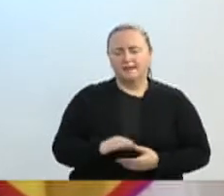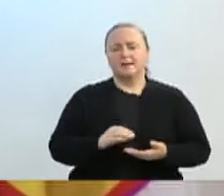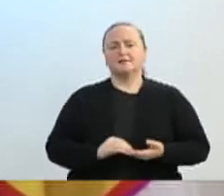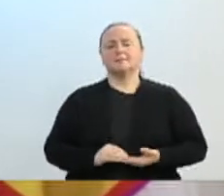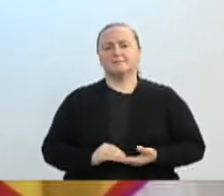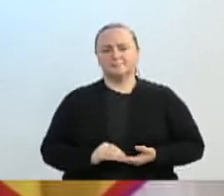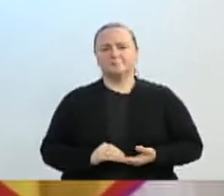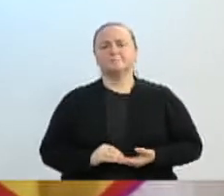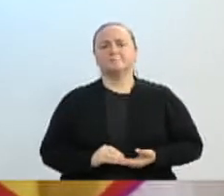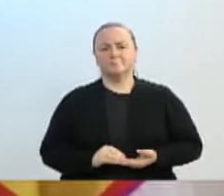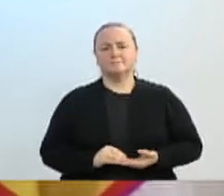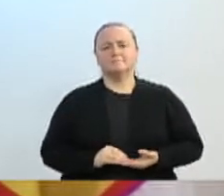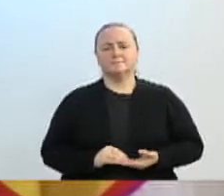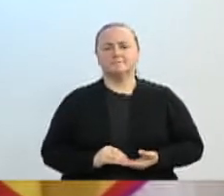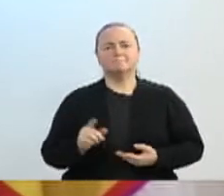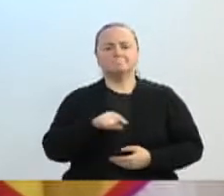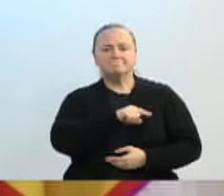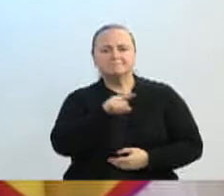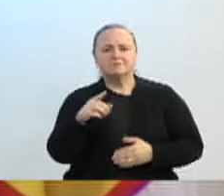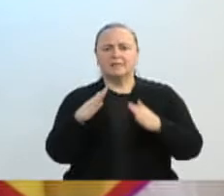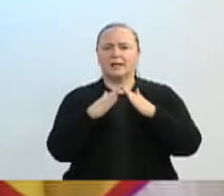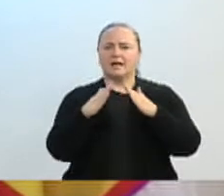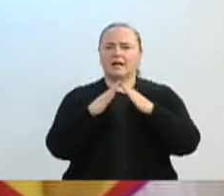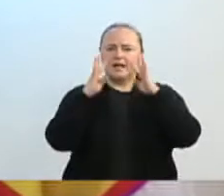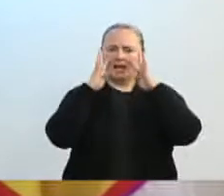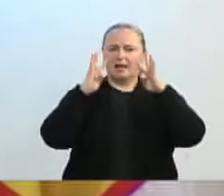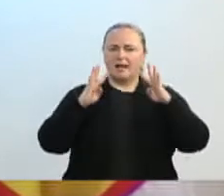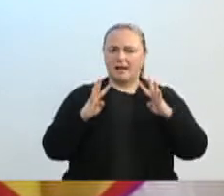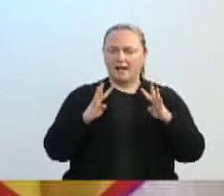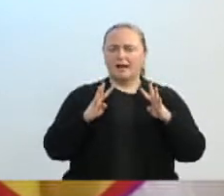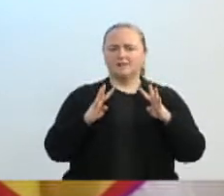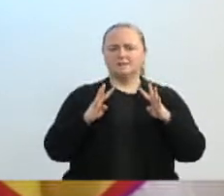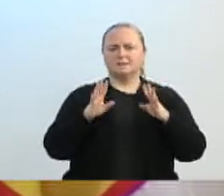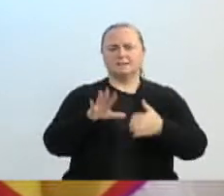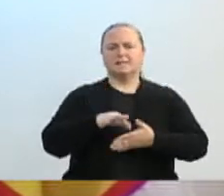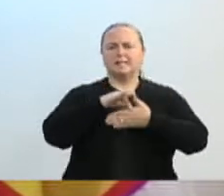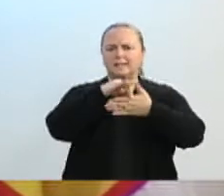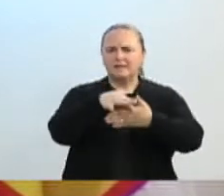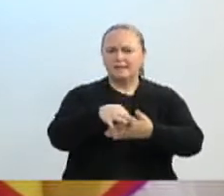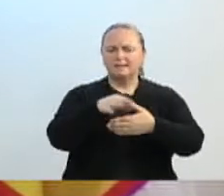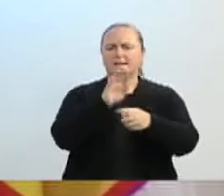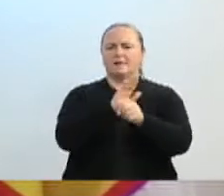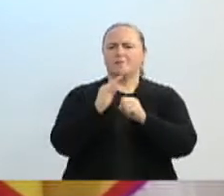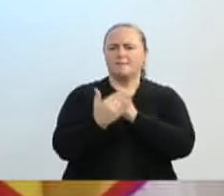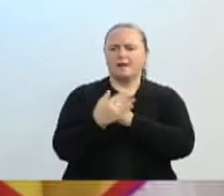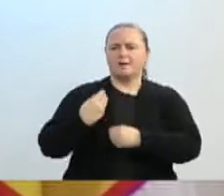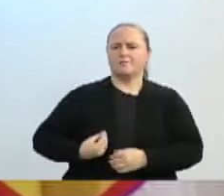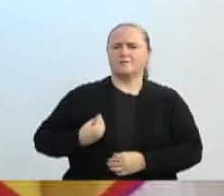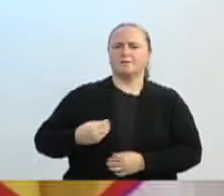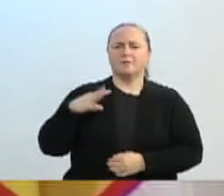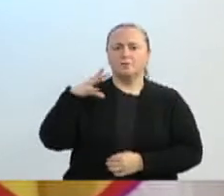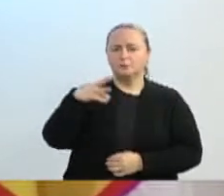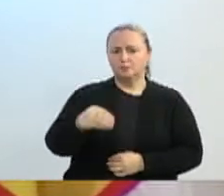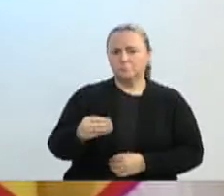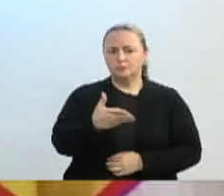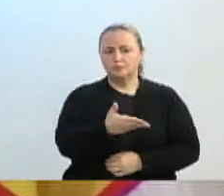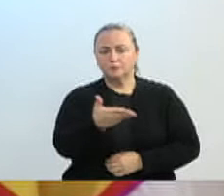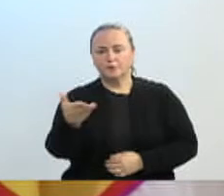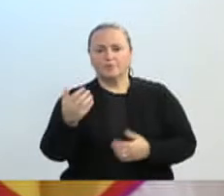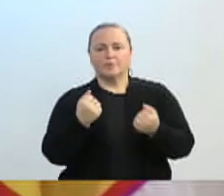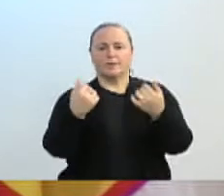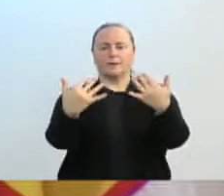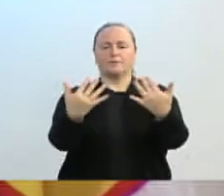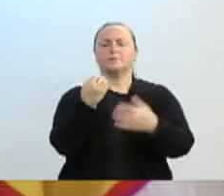assistem das suas residências e toda a liderança de bairros aqui, todas as pessoas que estão presentes aqui, boa